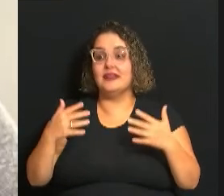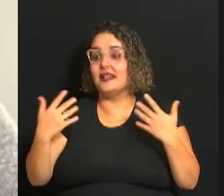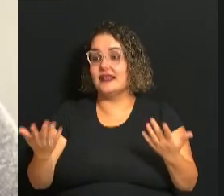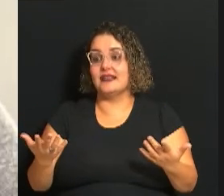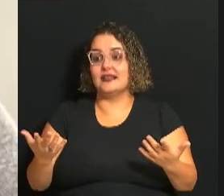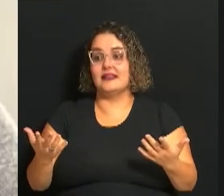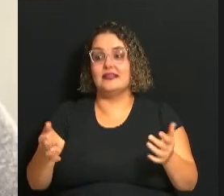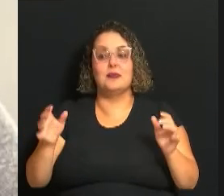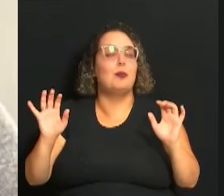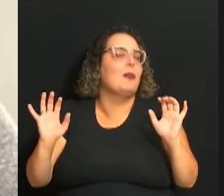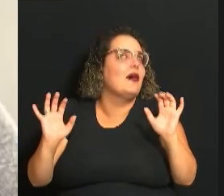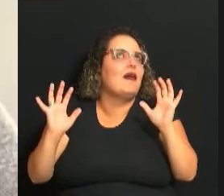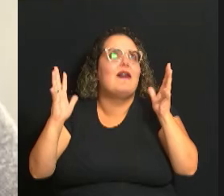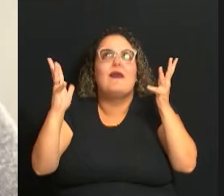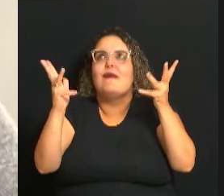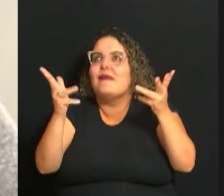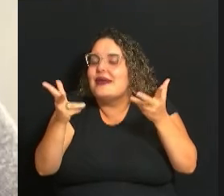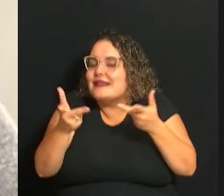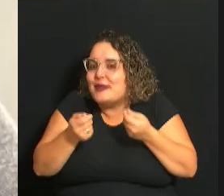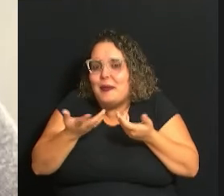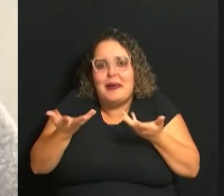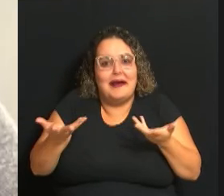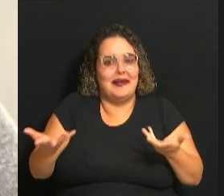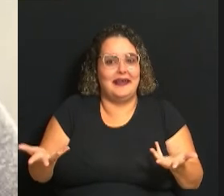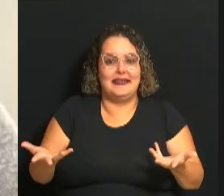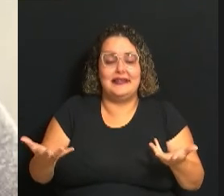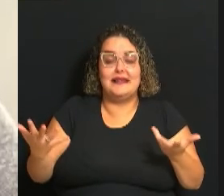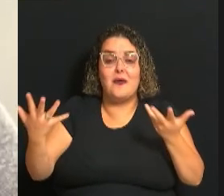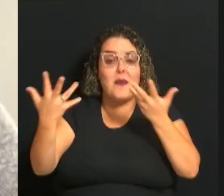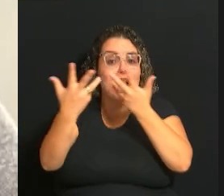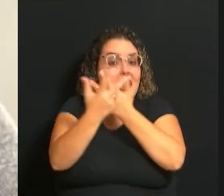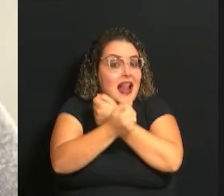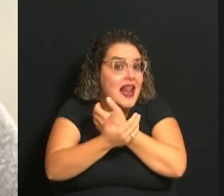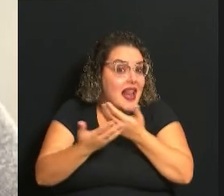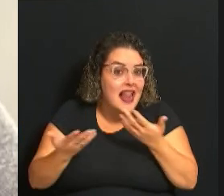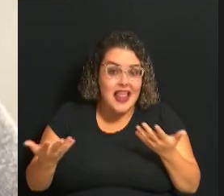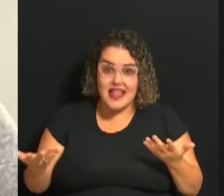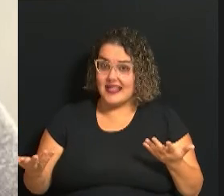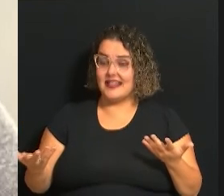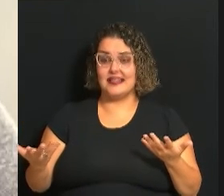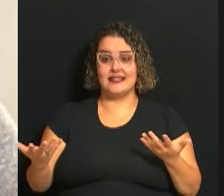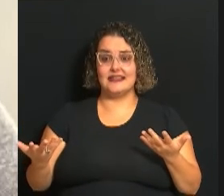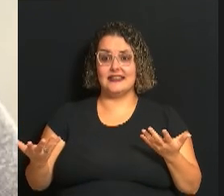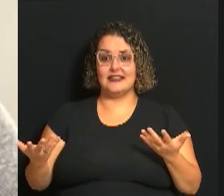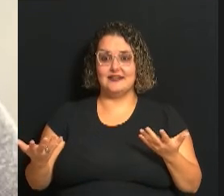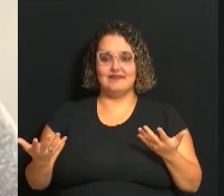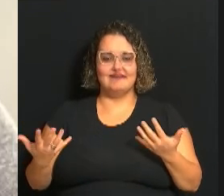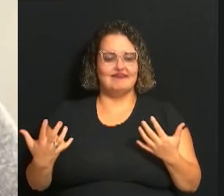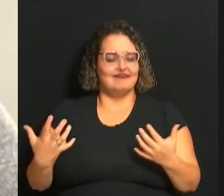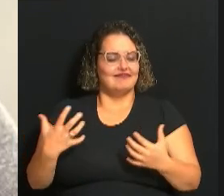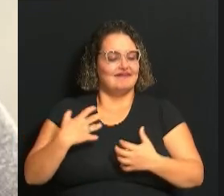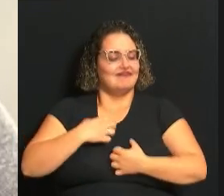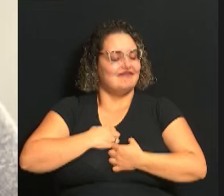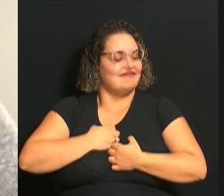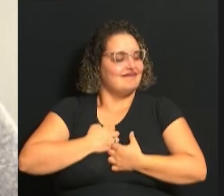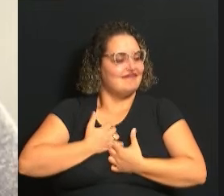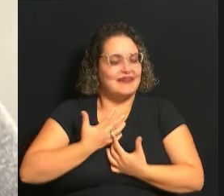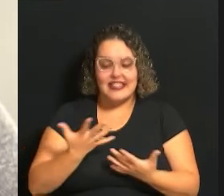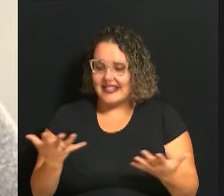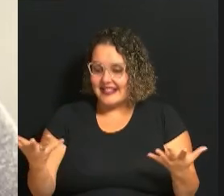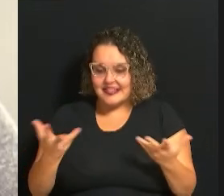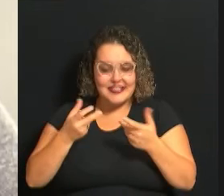festa tão maravilhosa, uma coisa tão linda, né, de uma troca de energia fantástica, né, que,